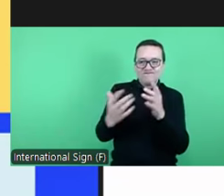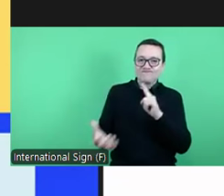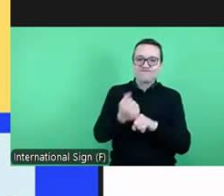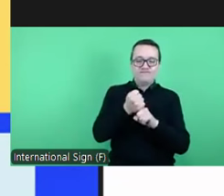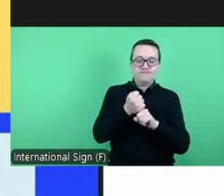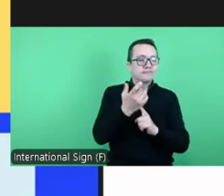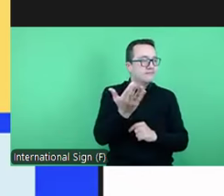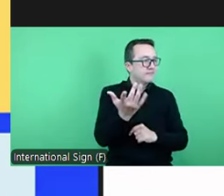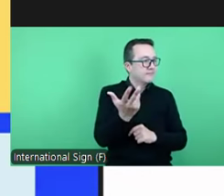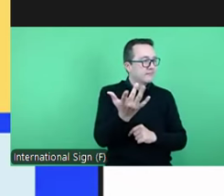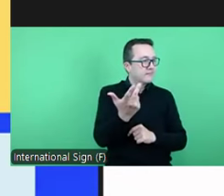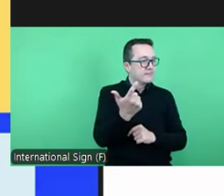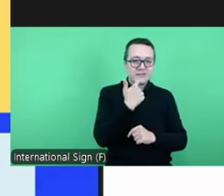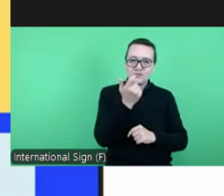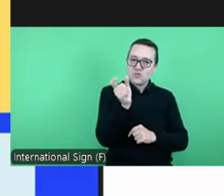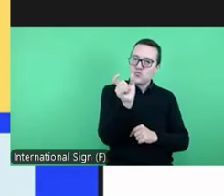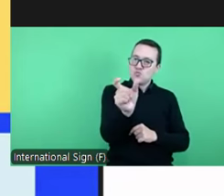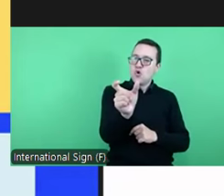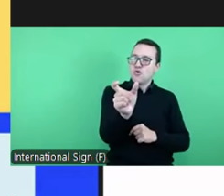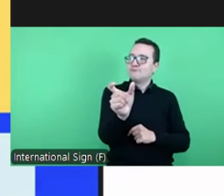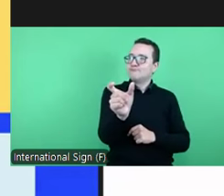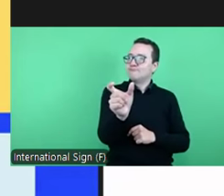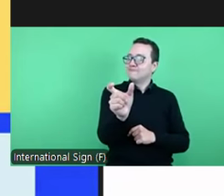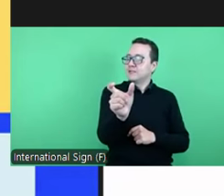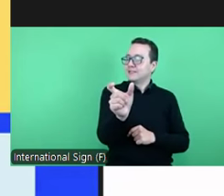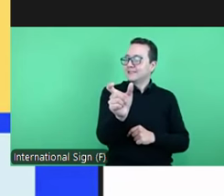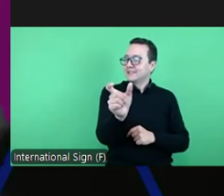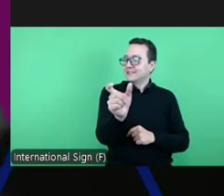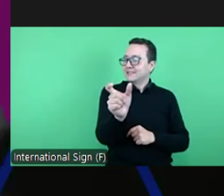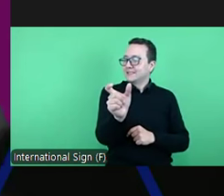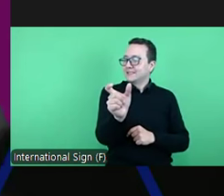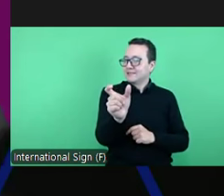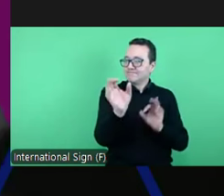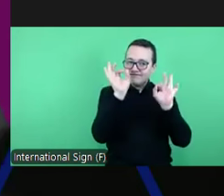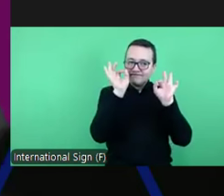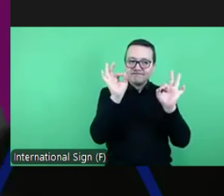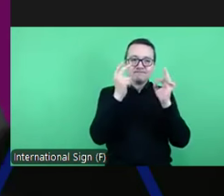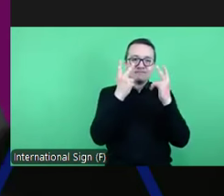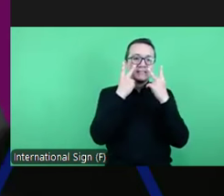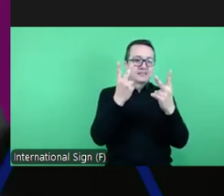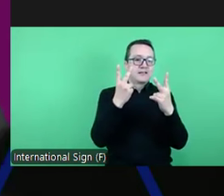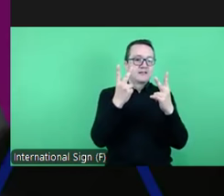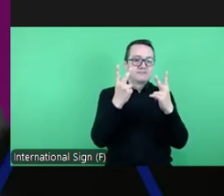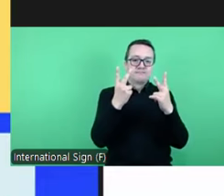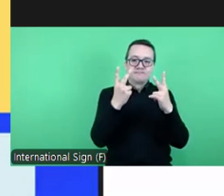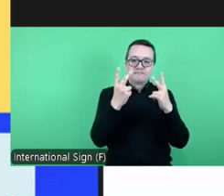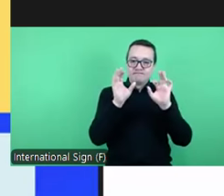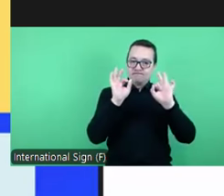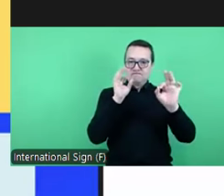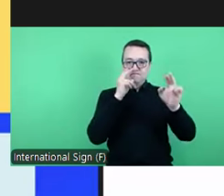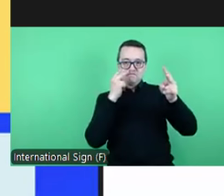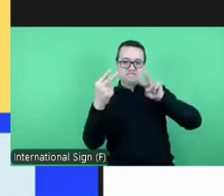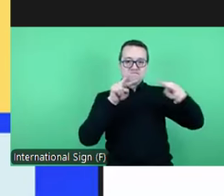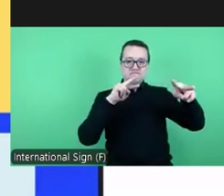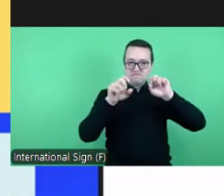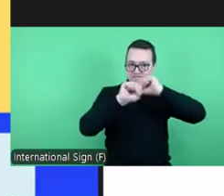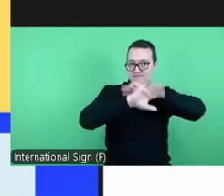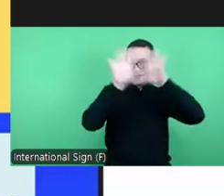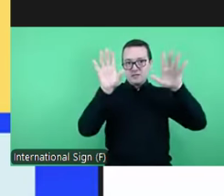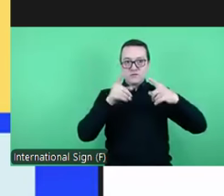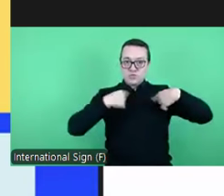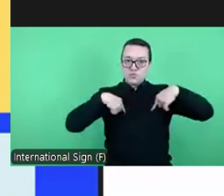uh, vendo uma boa perspectiva, empolgado. getting better perspectives. Desculpa, It's a deixa eu good voltar. perspective, and we are